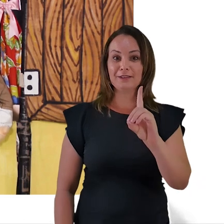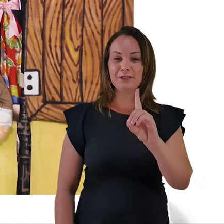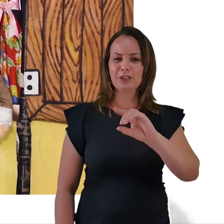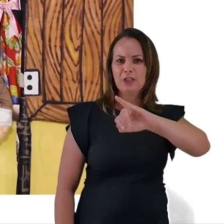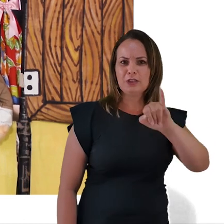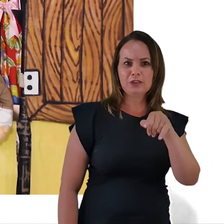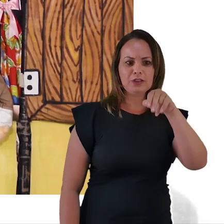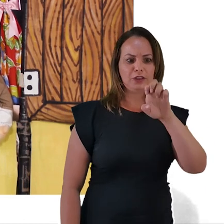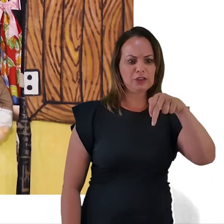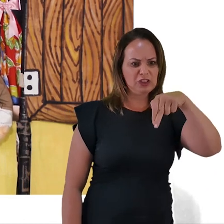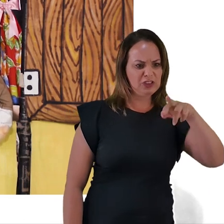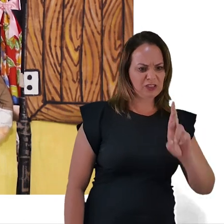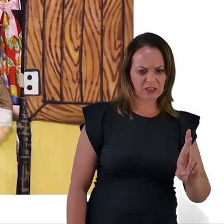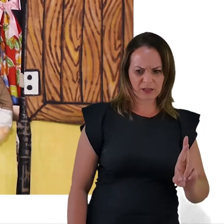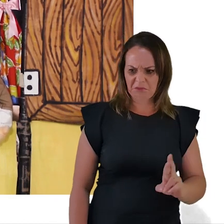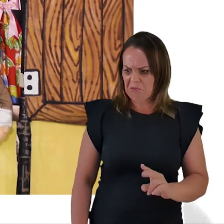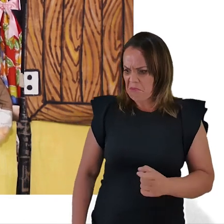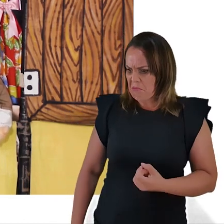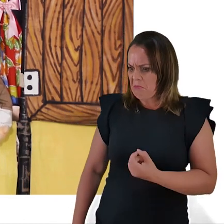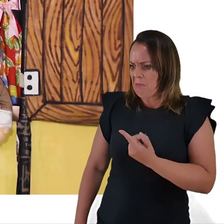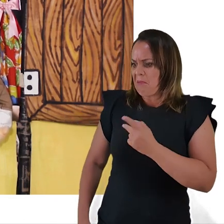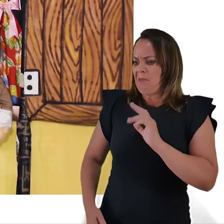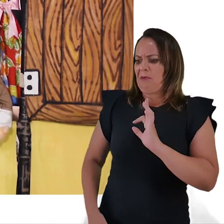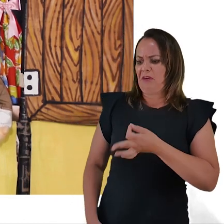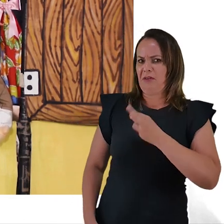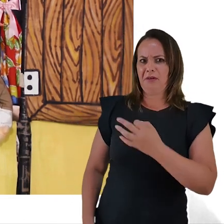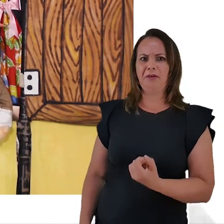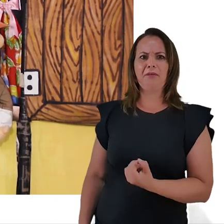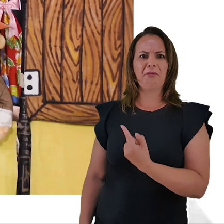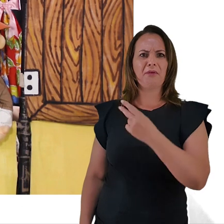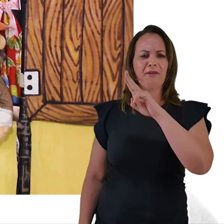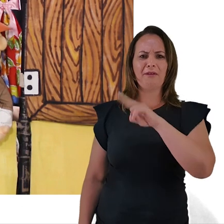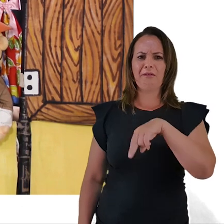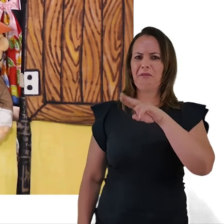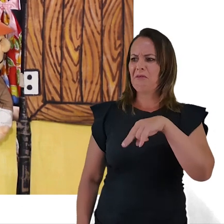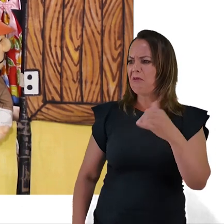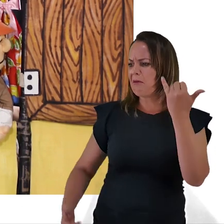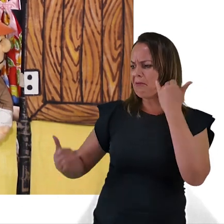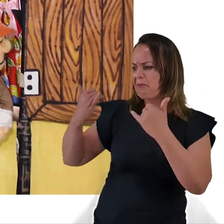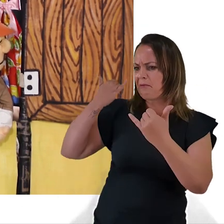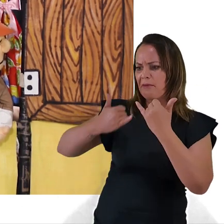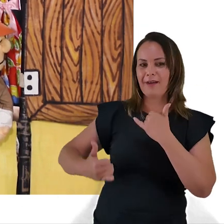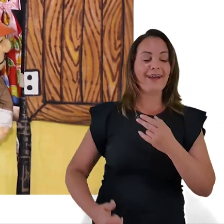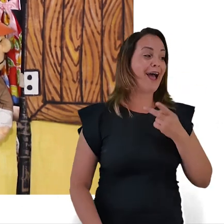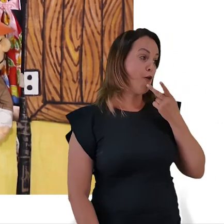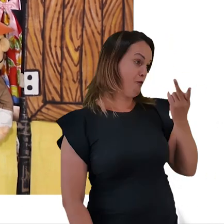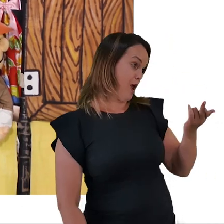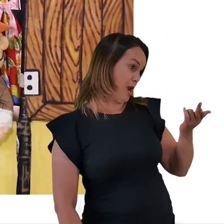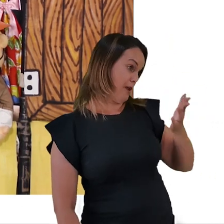esse? Realmente esquisito. Nunca ouvi falar. Não disse que não ia